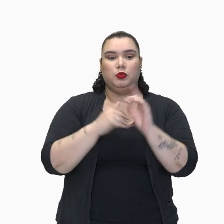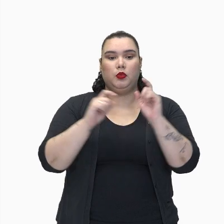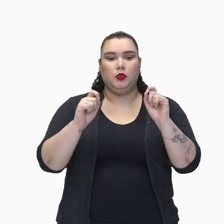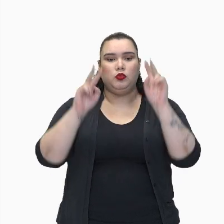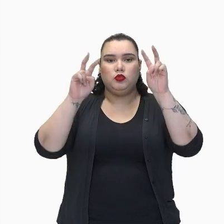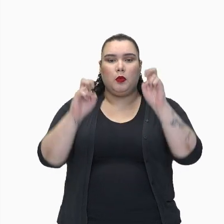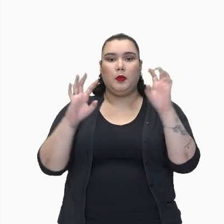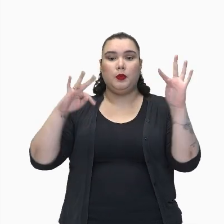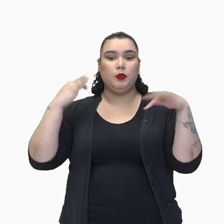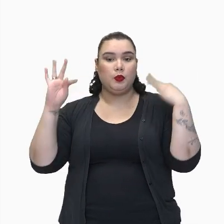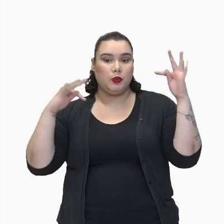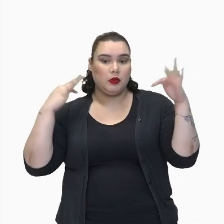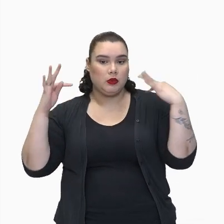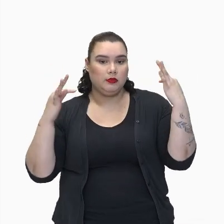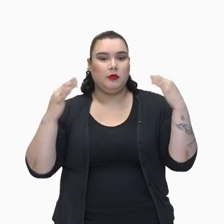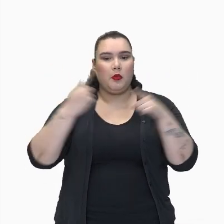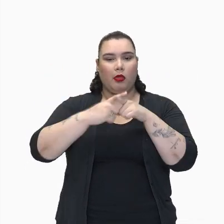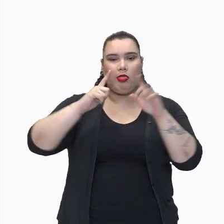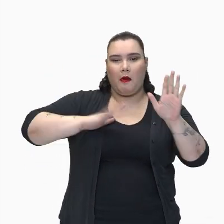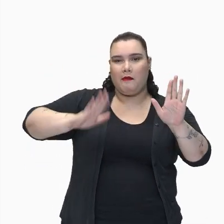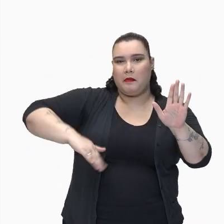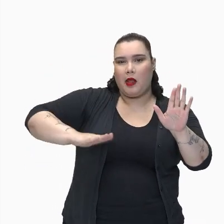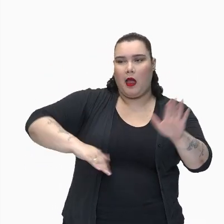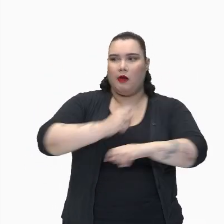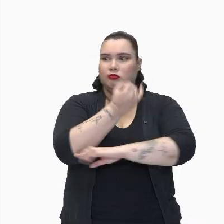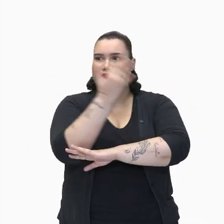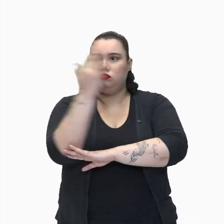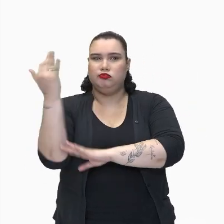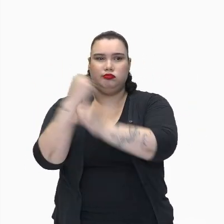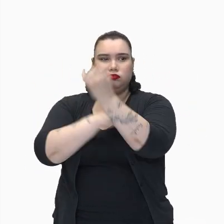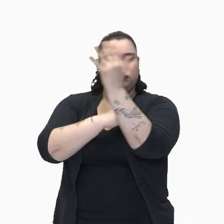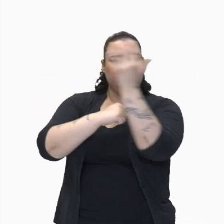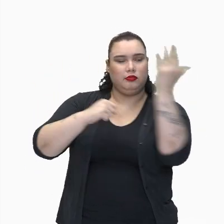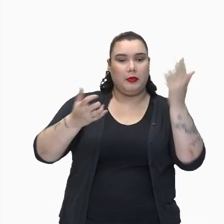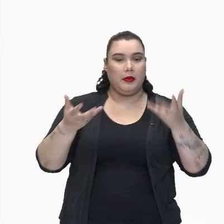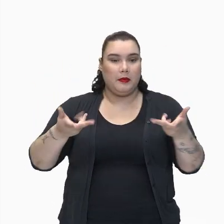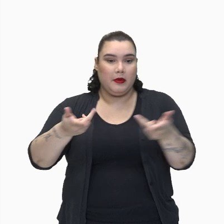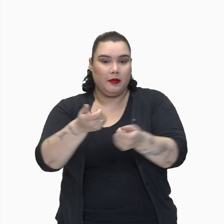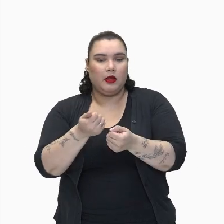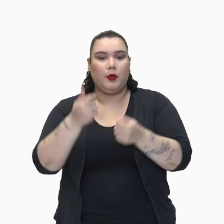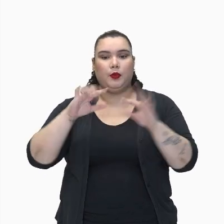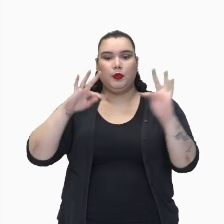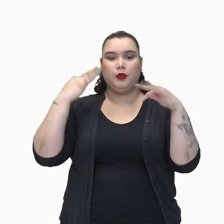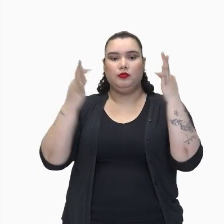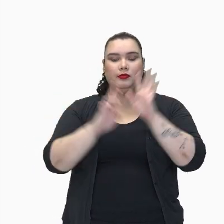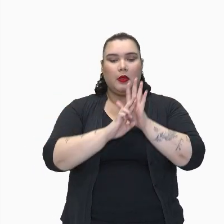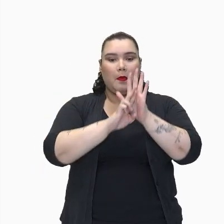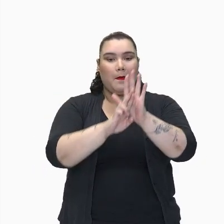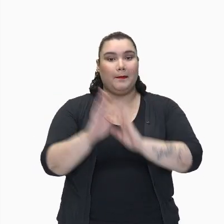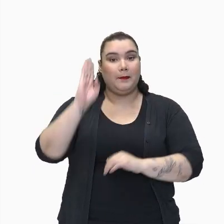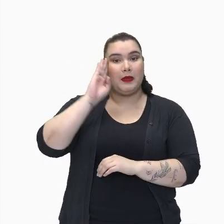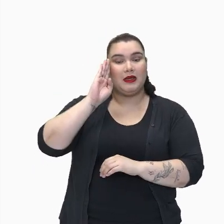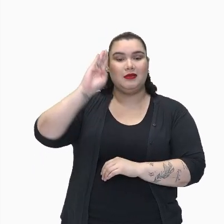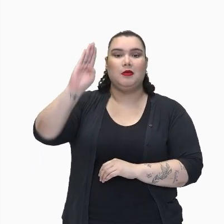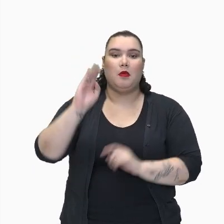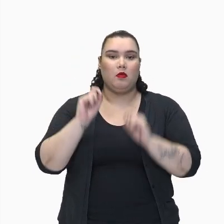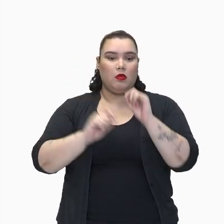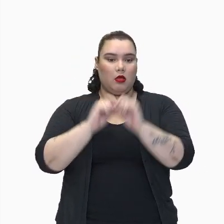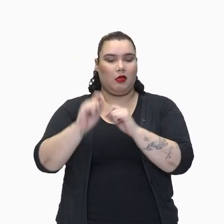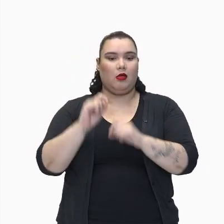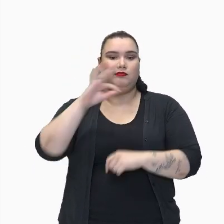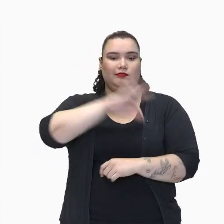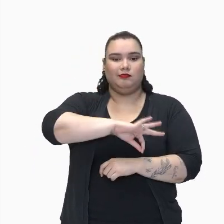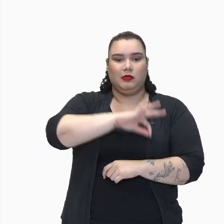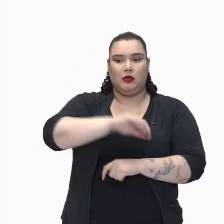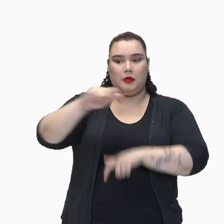turismo, né? Que devido às praias e às florestas tropicais, o turismo representa uma importante fonte